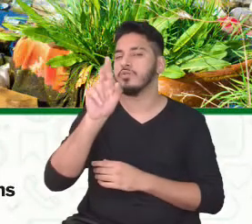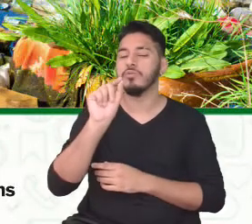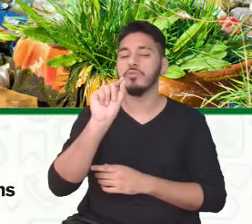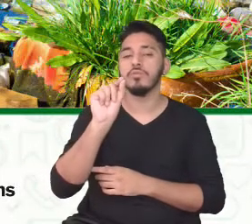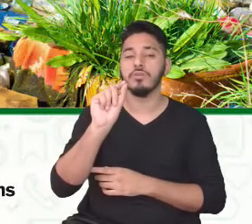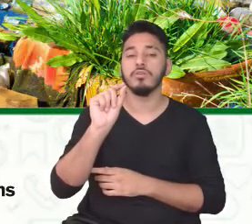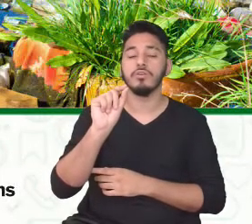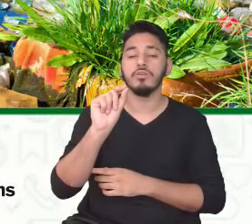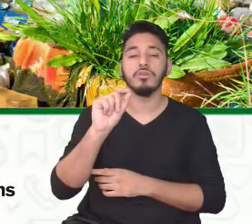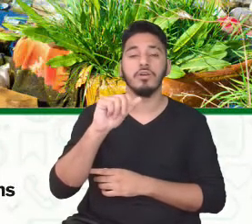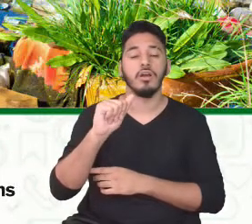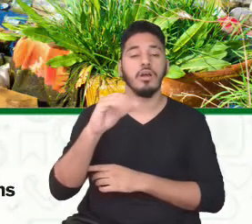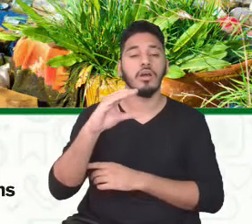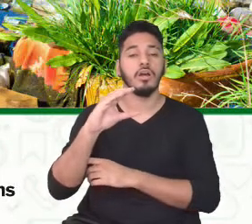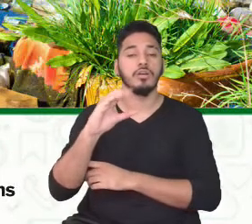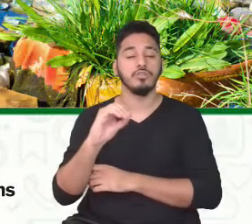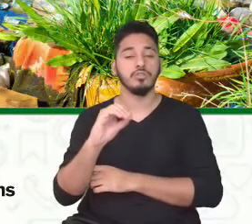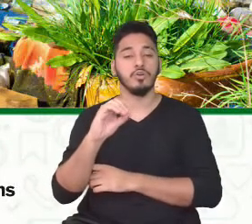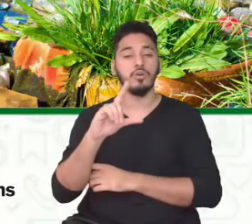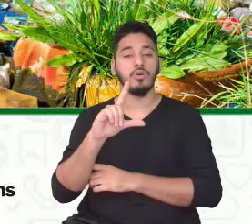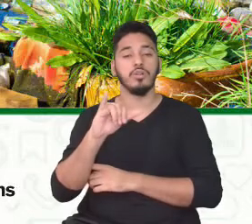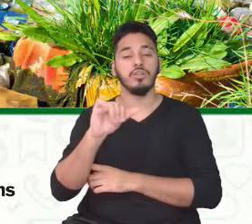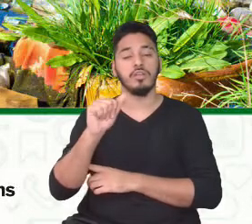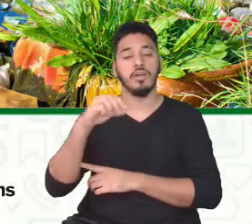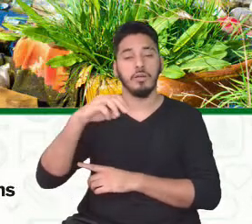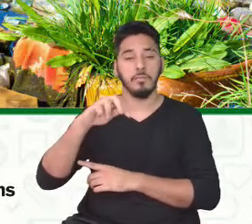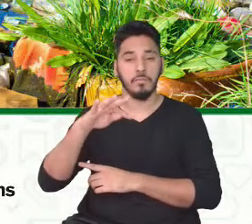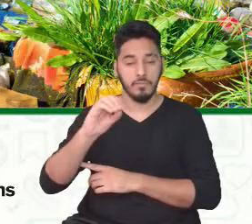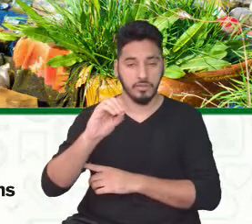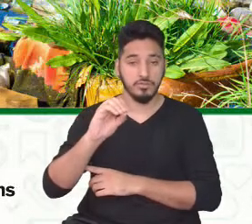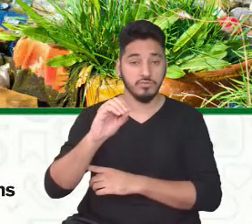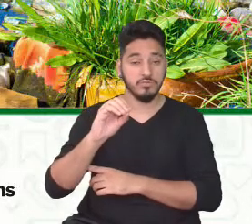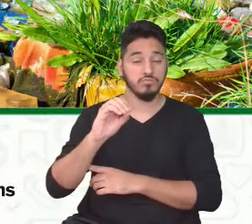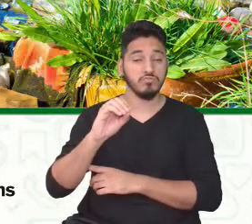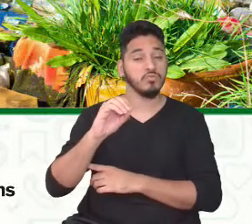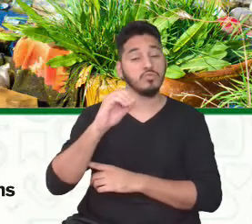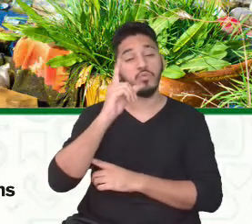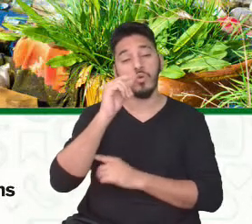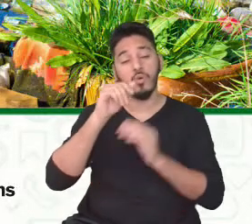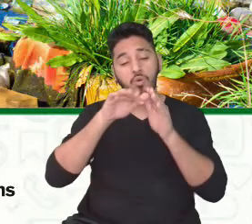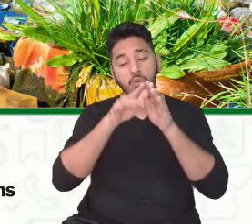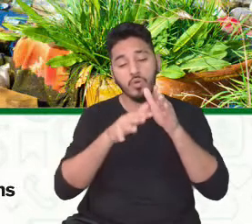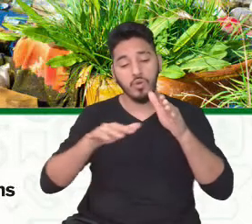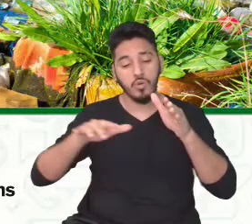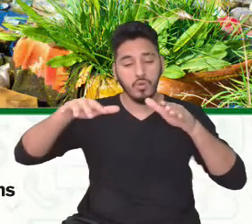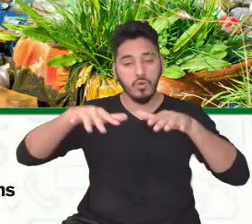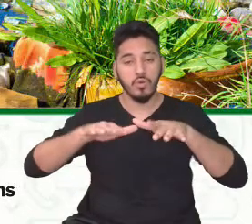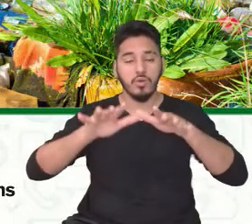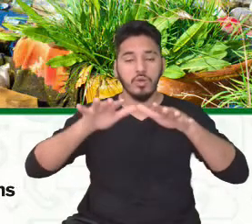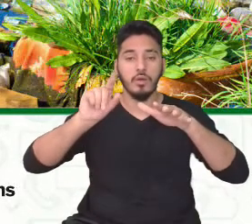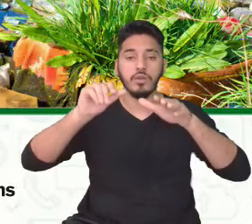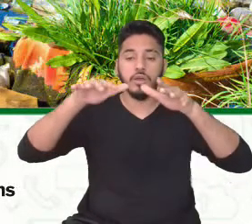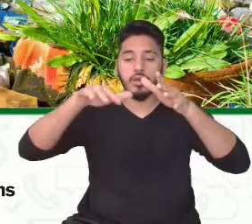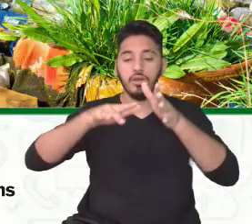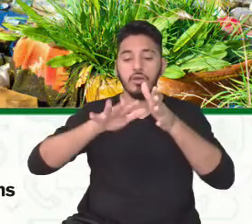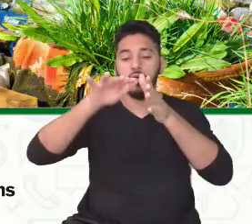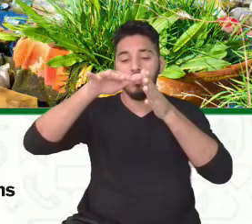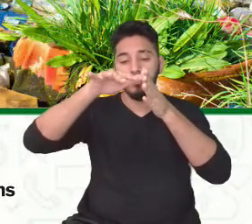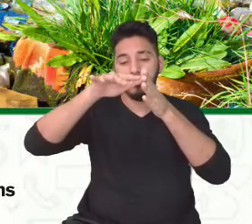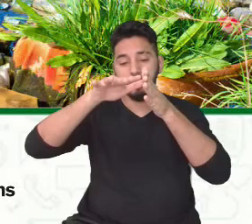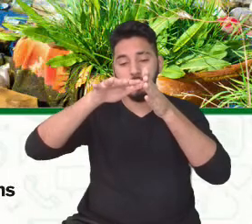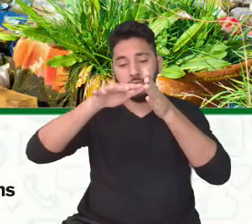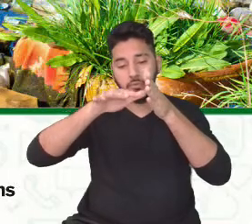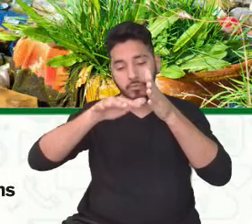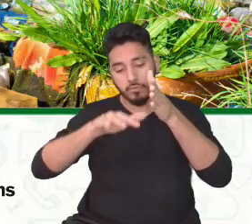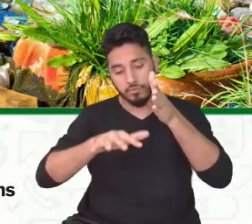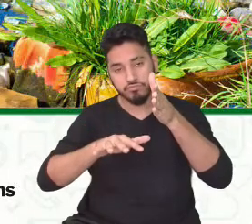do assoreamento dos rios que a justamente essa diminuição do leito Por onde esse rio passa